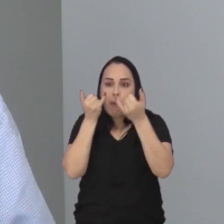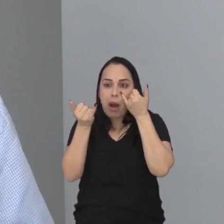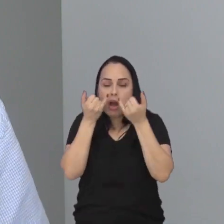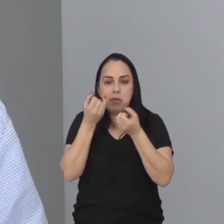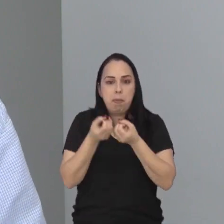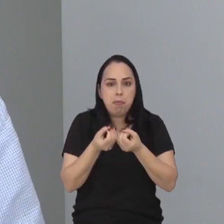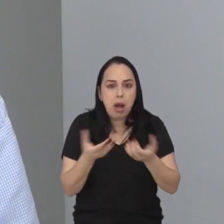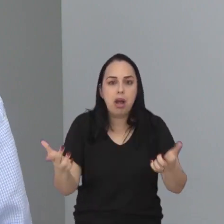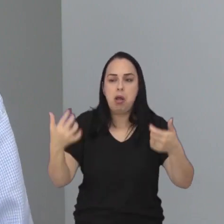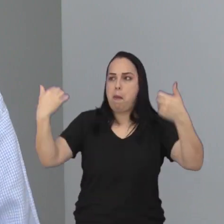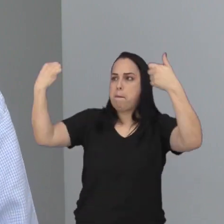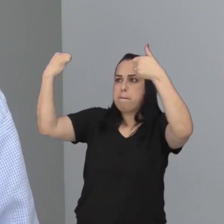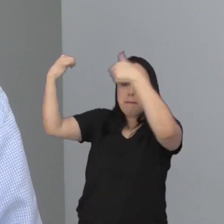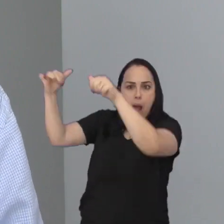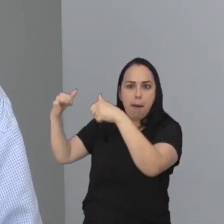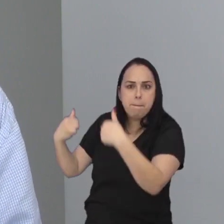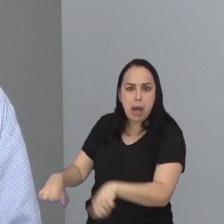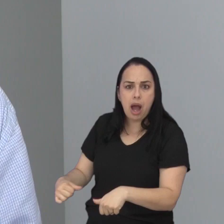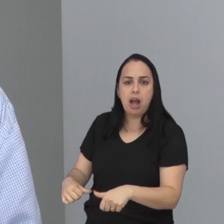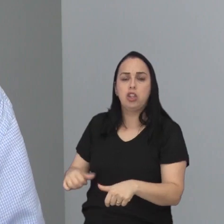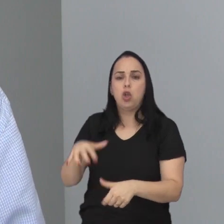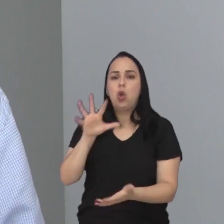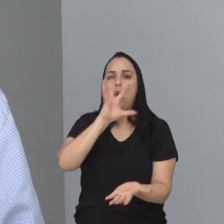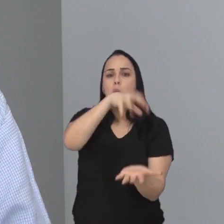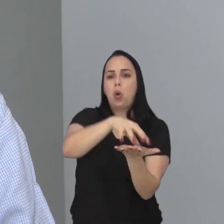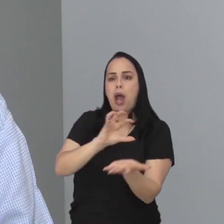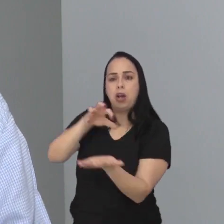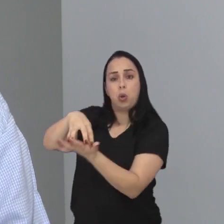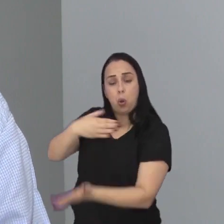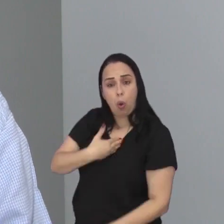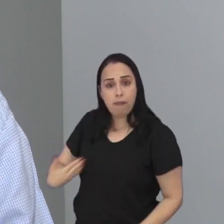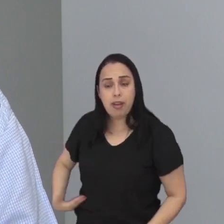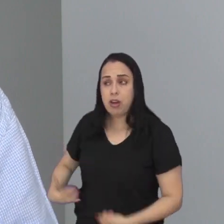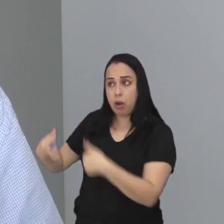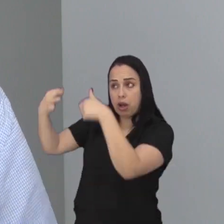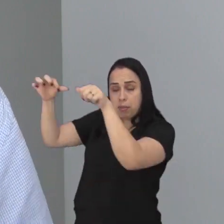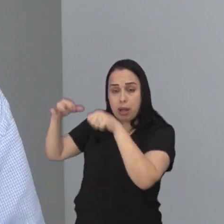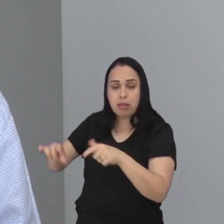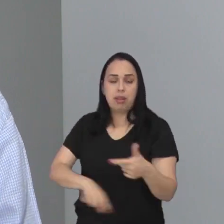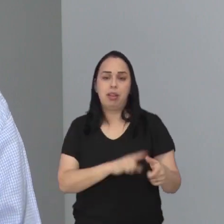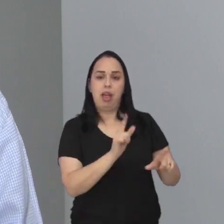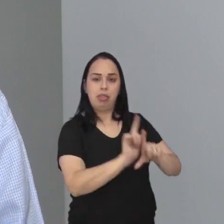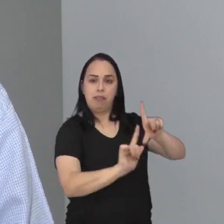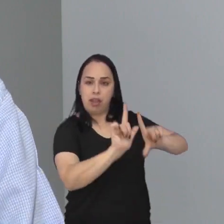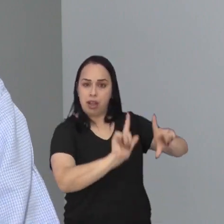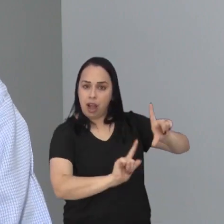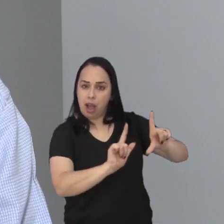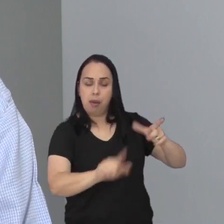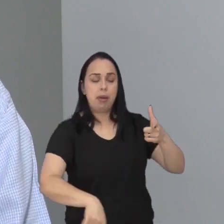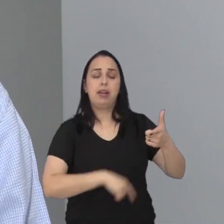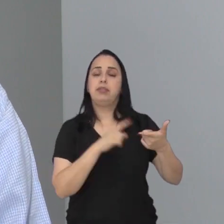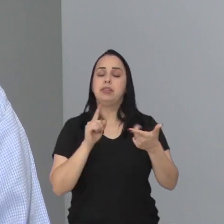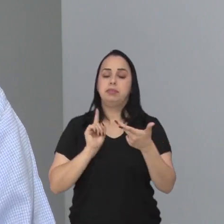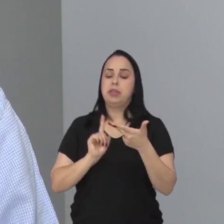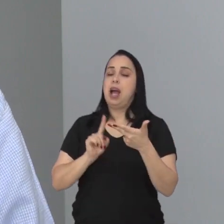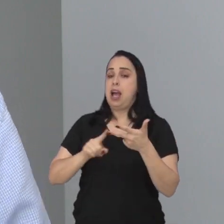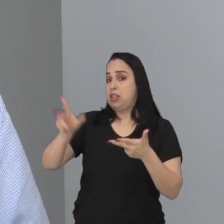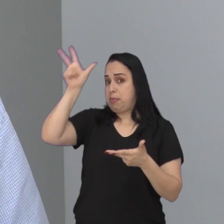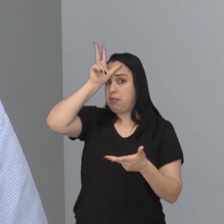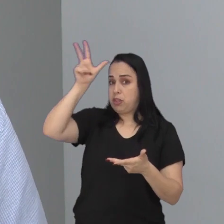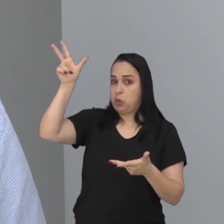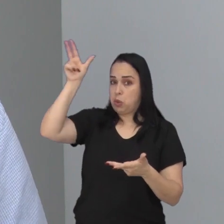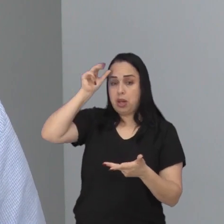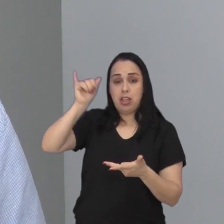matérias, levar isso para a população, cartazes em ambientes públicos, através da TV Câmara,